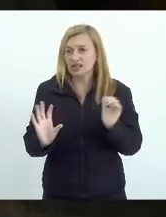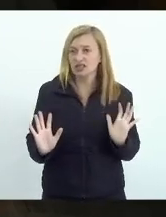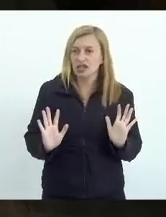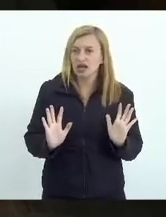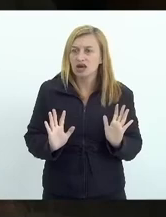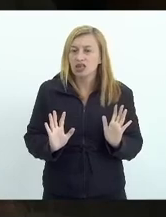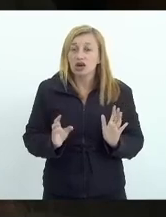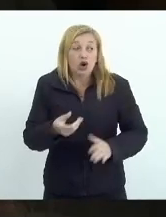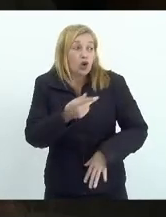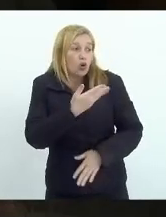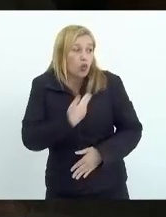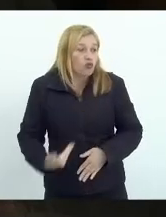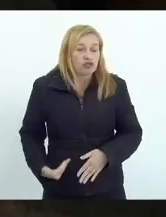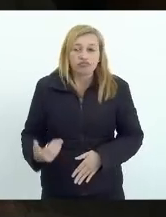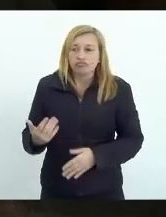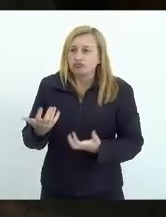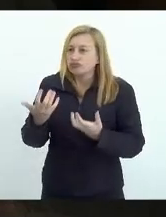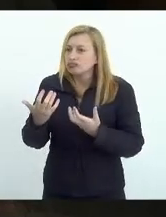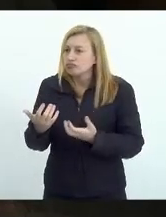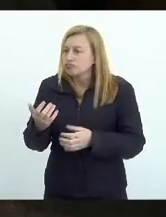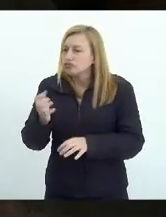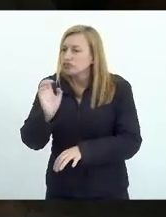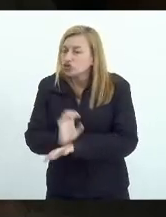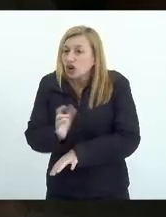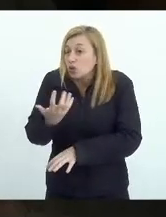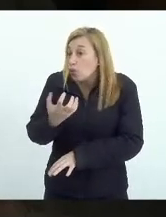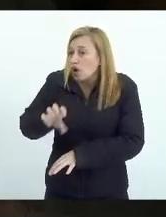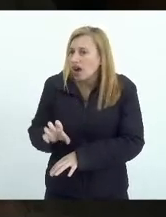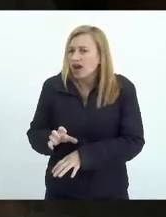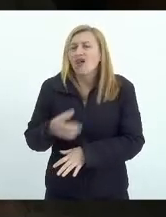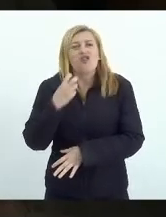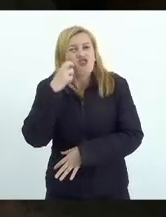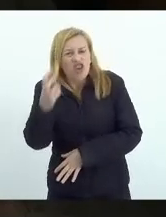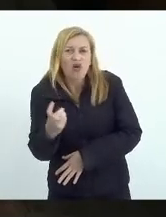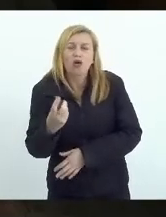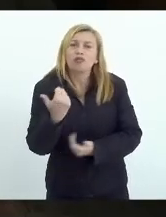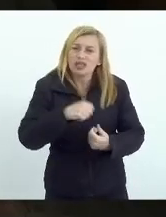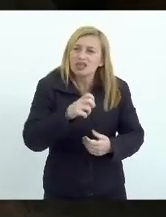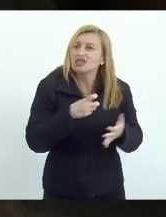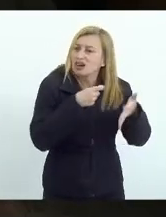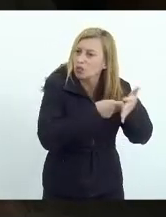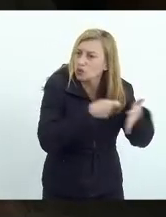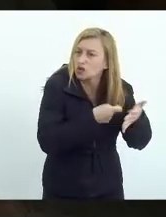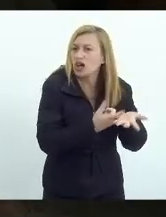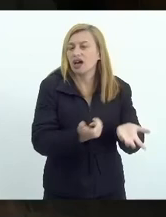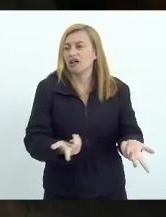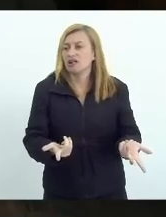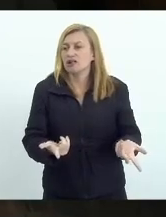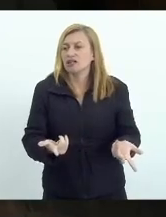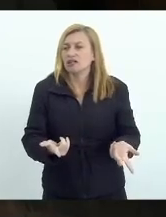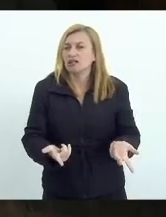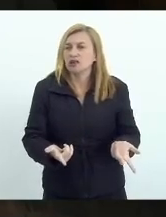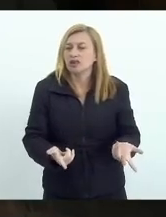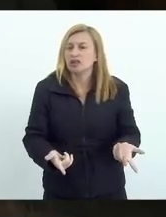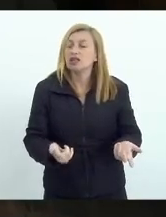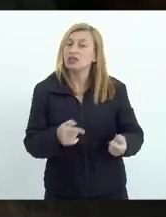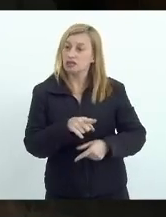não autoriza fazer porque eles não deixam fazer. É uma vergonha, preciso denunciar, porque